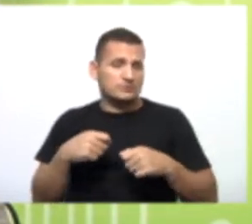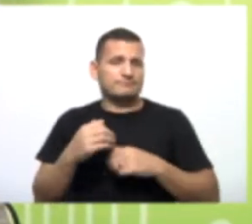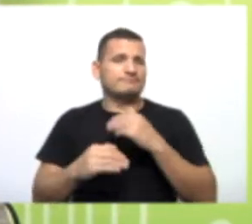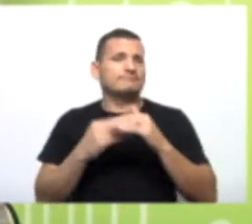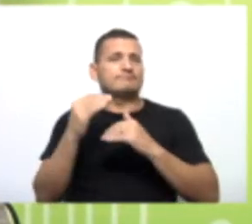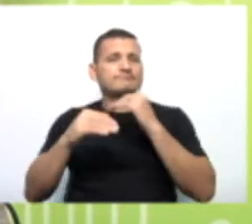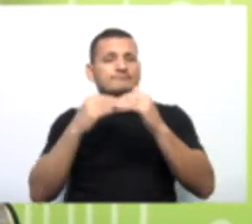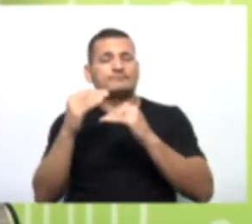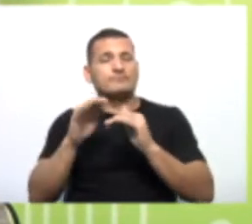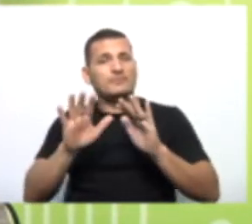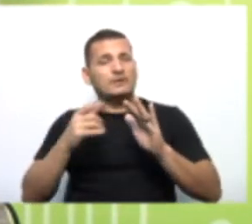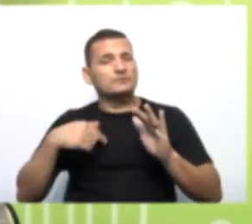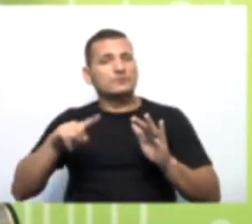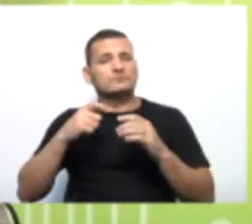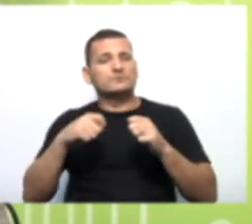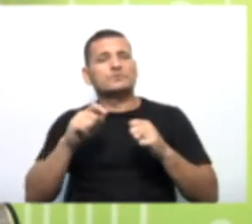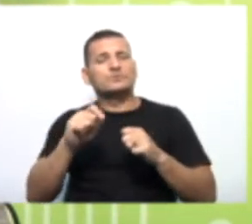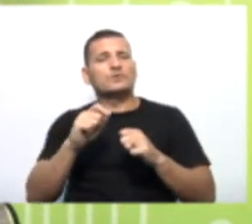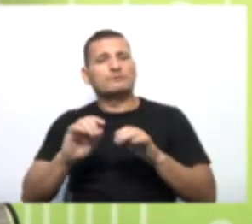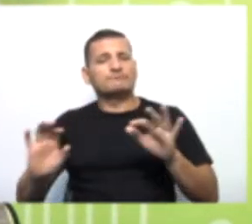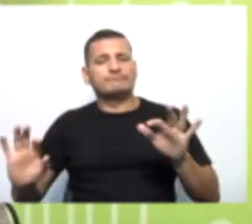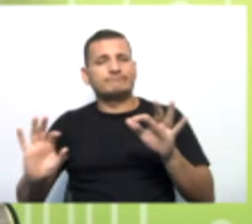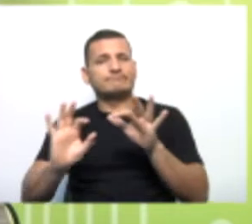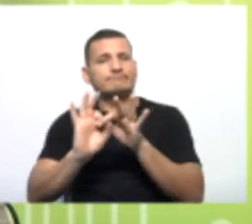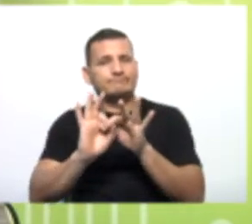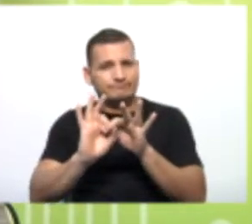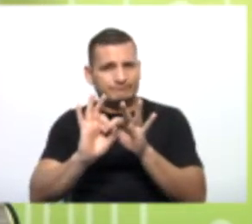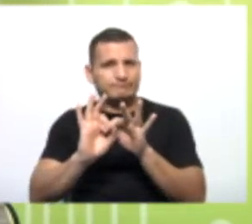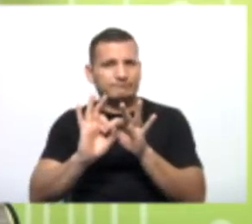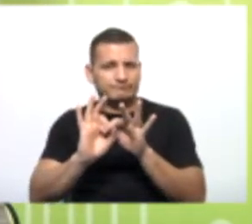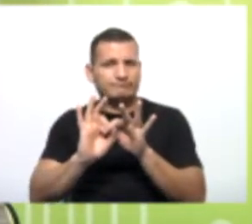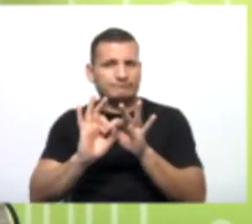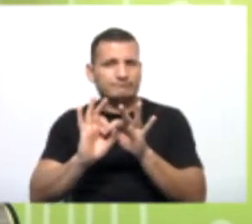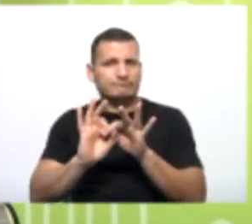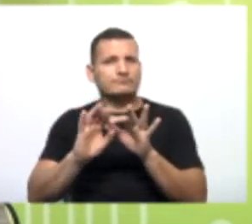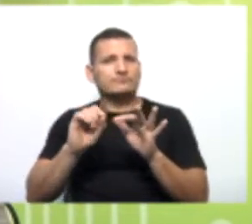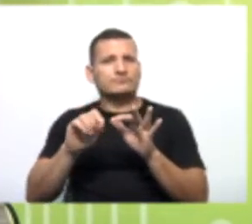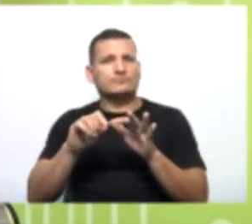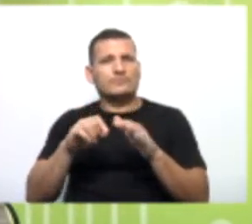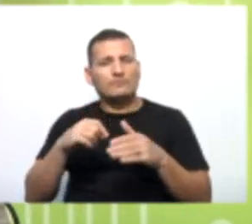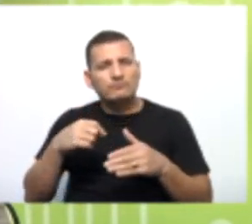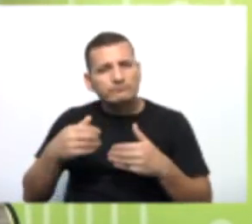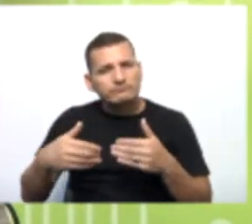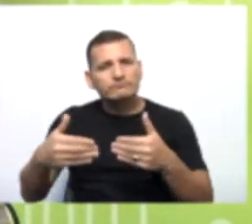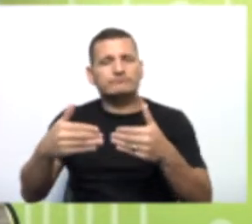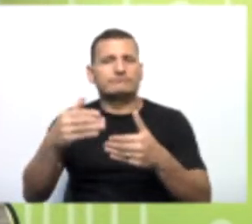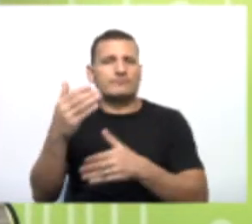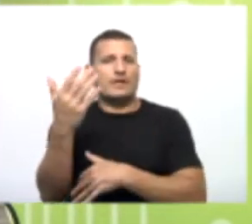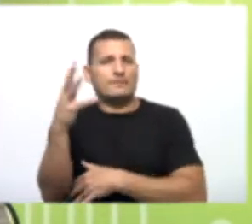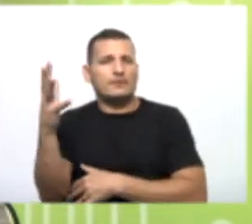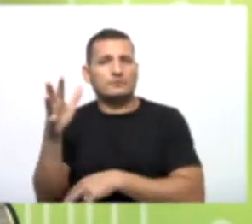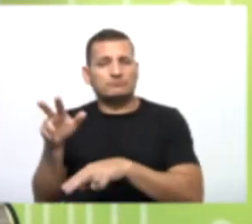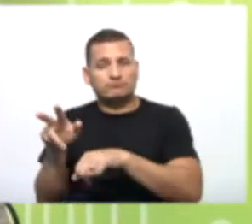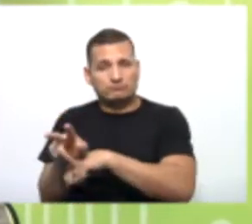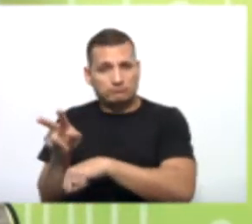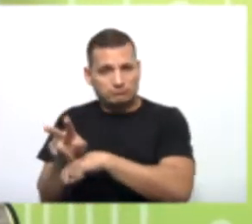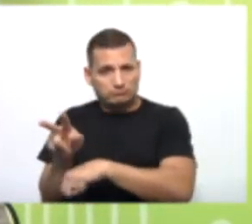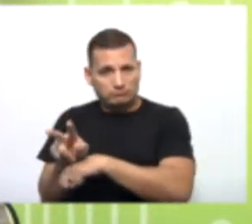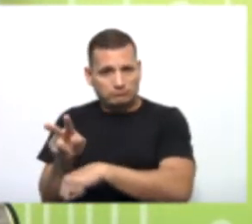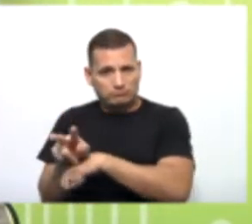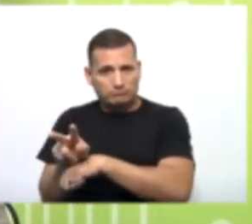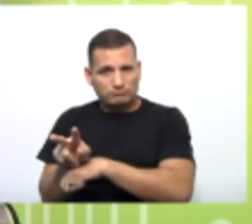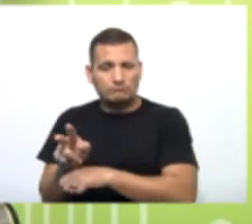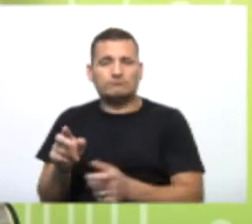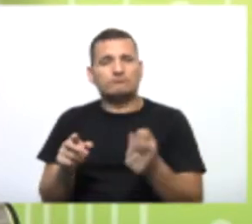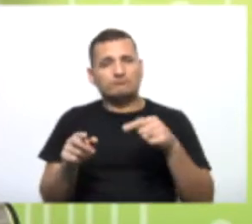nós precisamos, então, é fazer uma união. Nós precisamos fazer com que as coisas andem, o meio ambiente seja preservado de uma certa forma